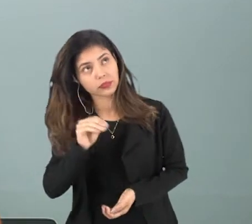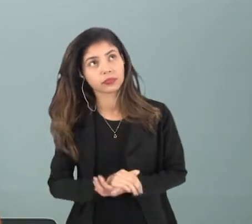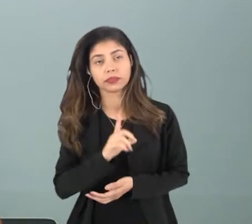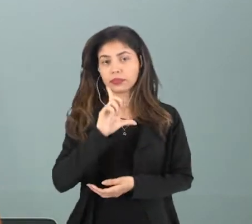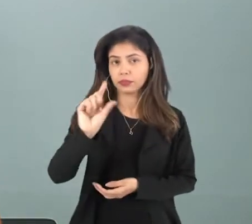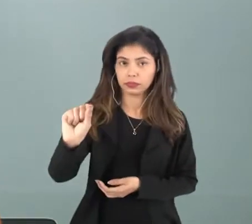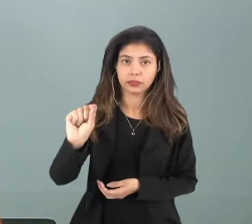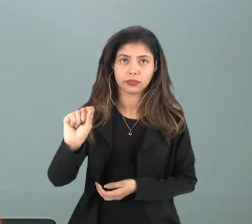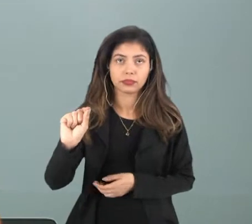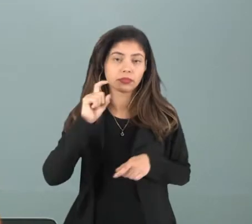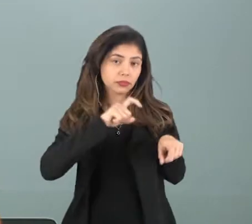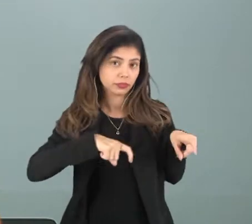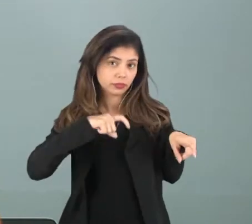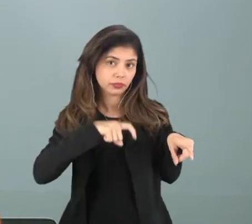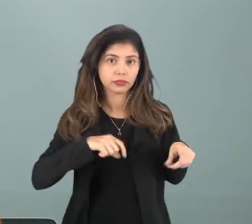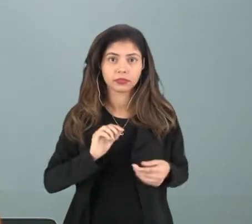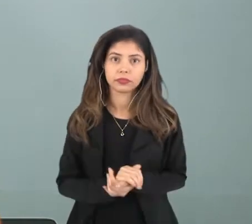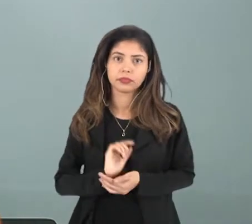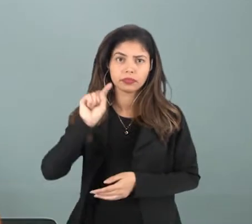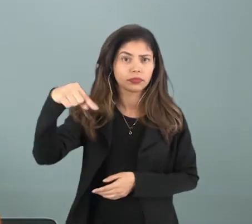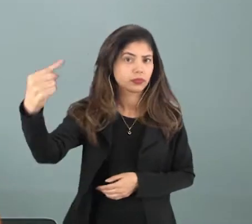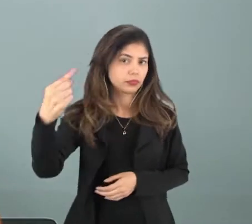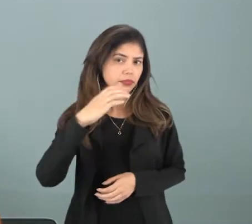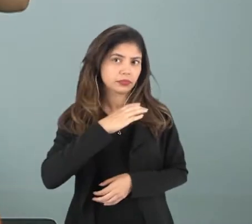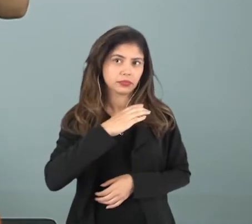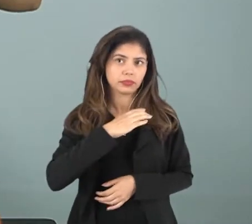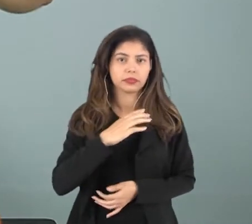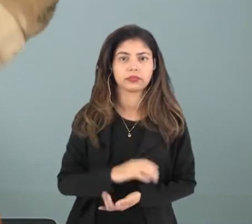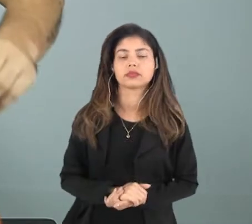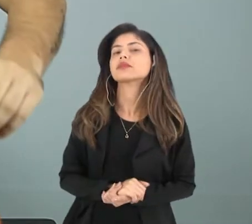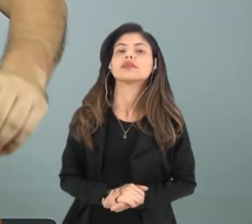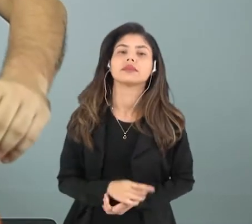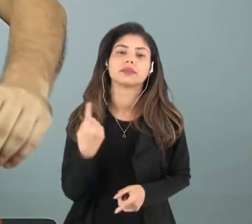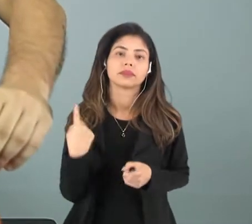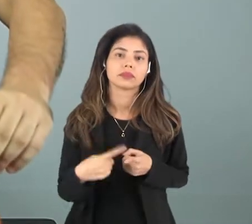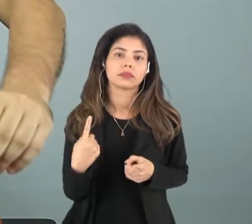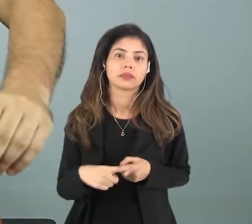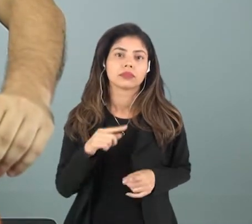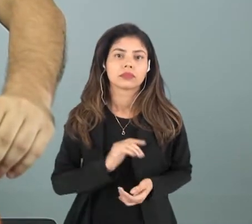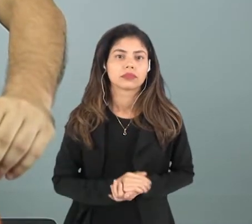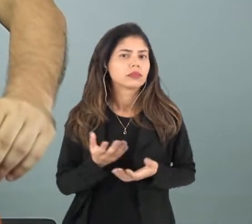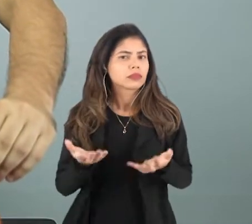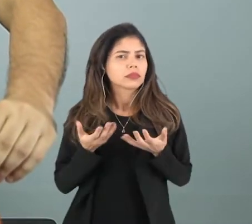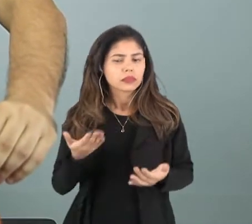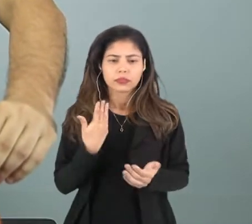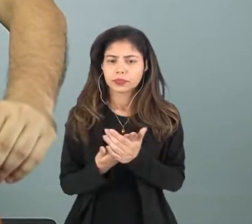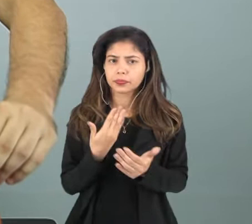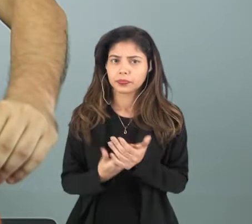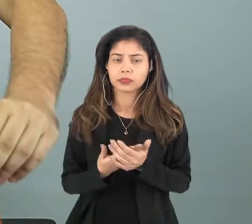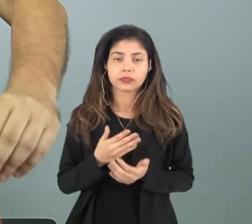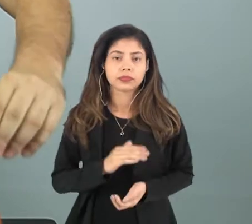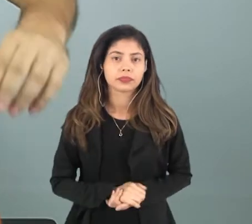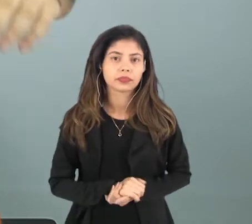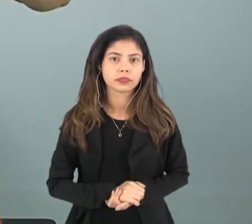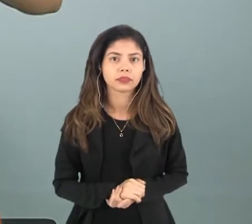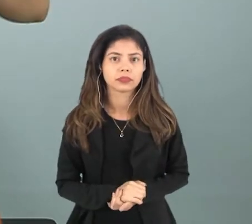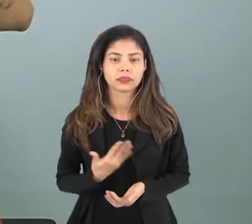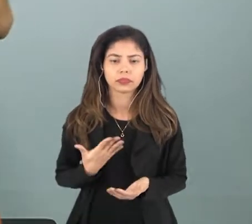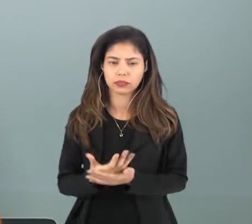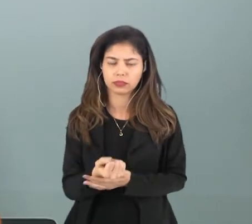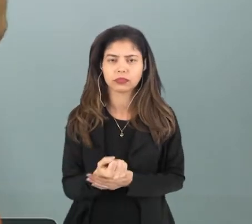da zona rural e foi lá para a cidade, porque ele queria trabalhar, né, ele queria estudar. Aí ele foi em busca